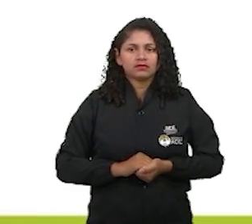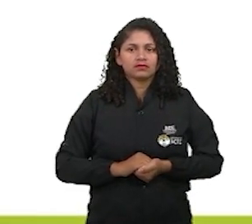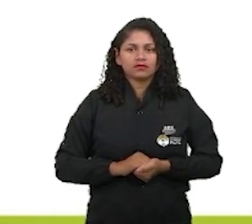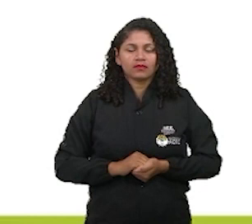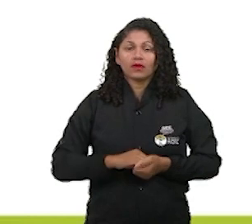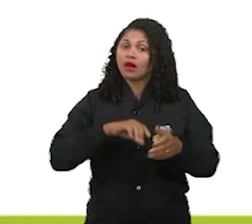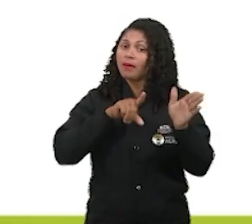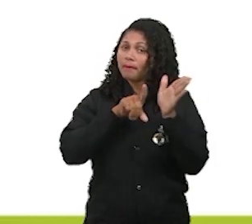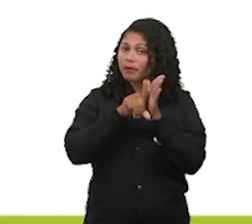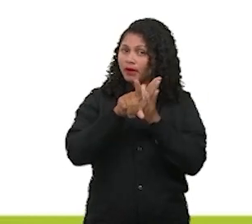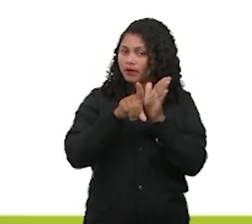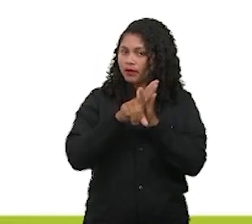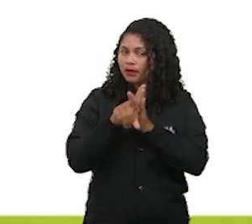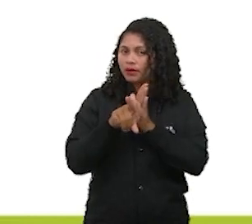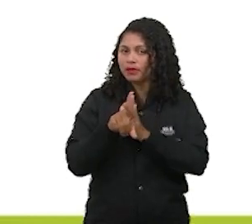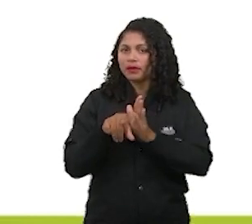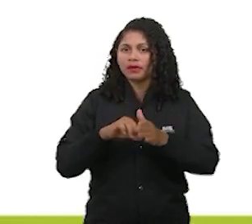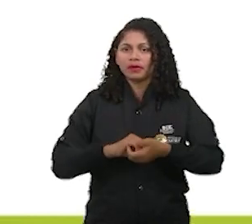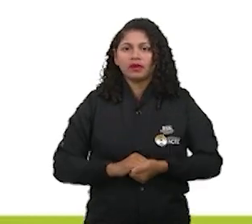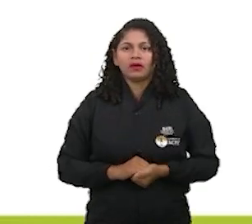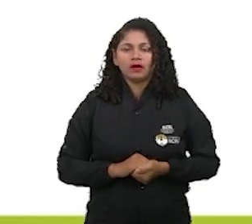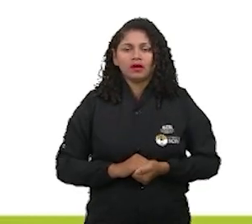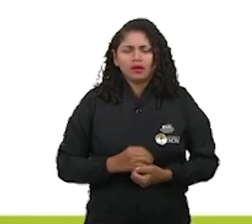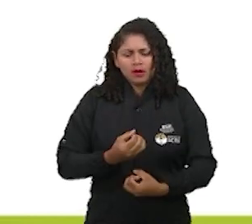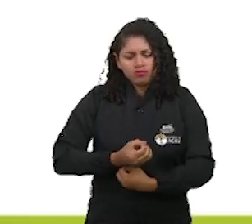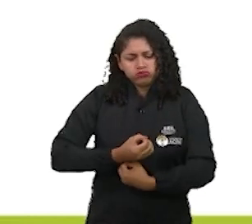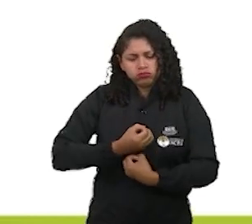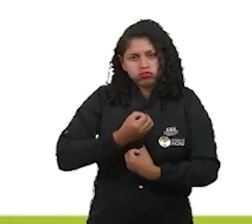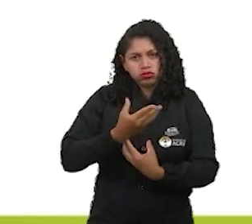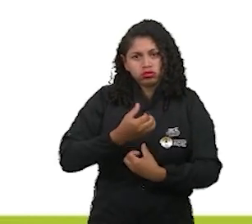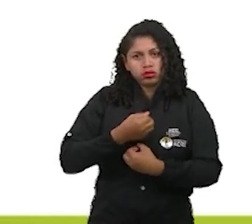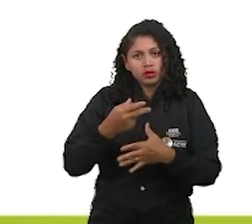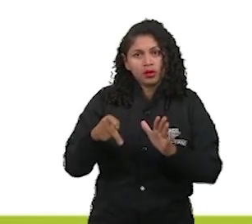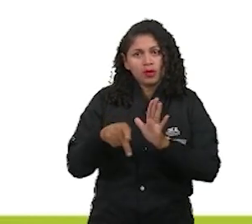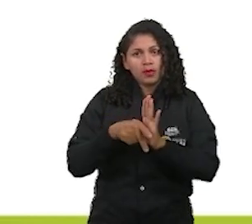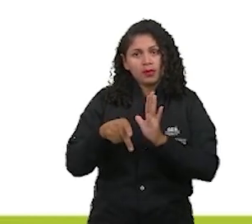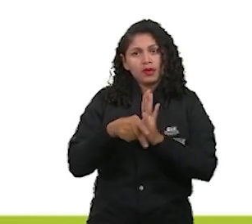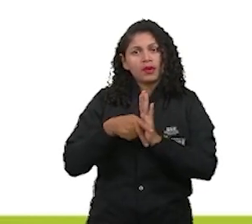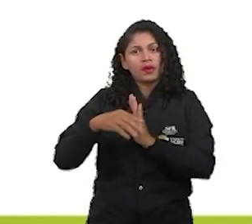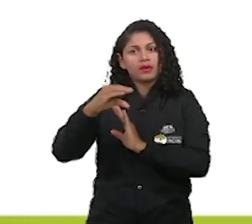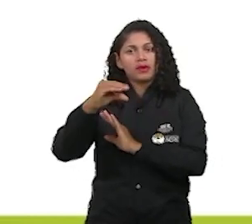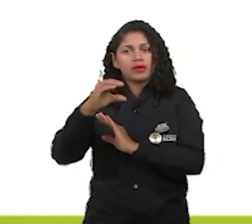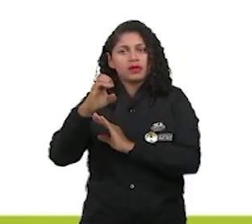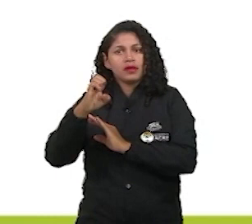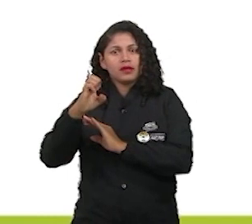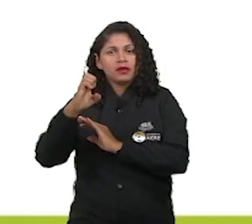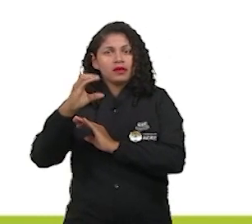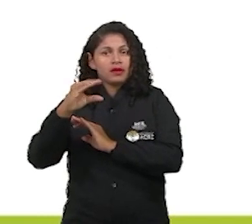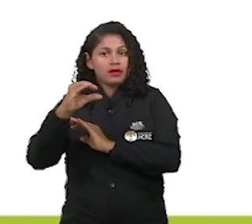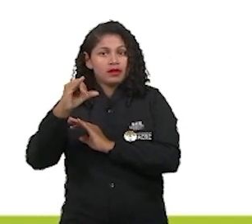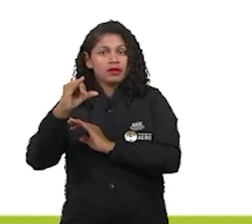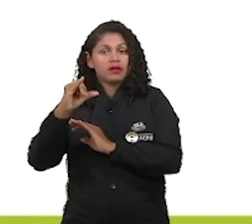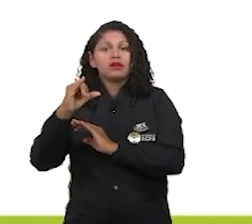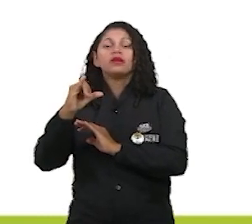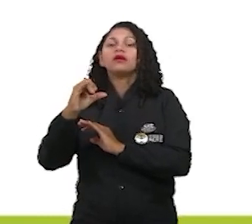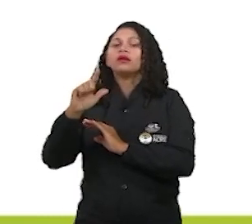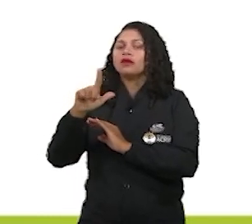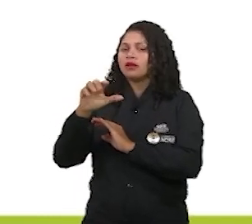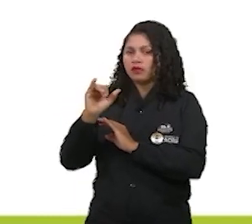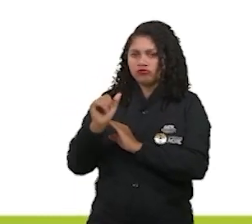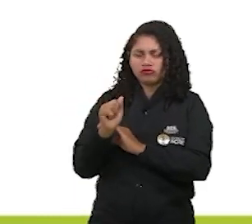Vamos à questão. A poesia de Cecília Meirelles revela concepções sobre o homem em seu